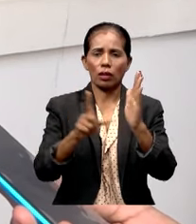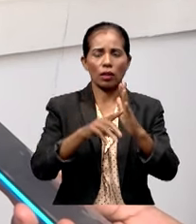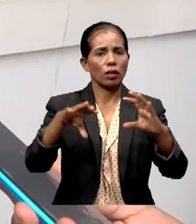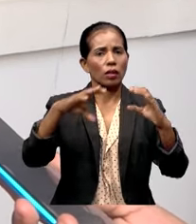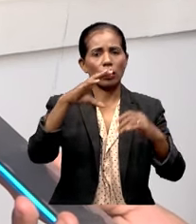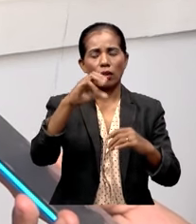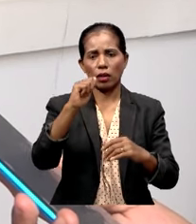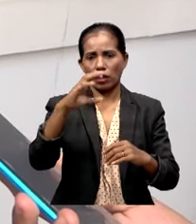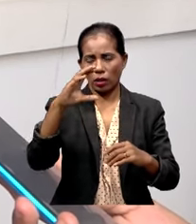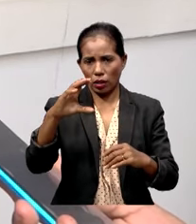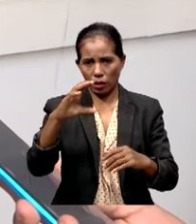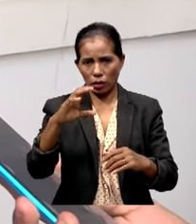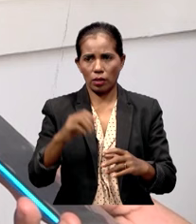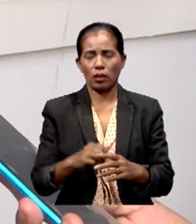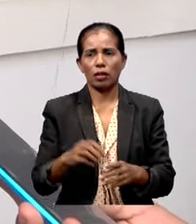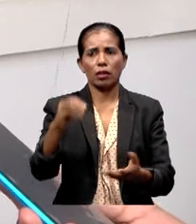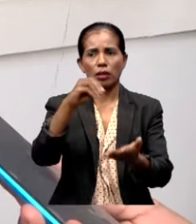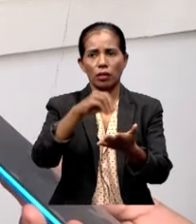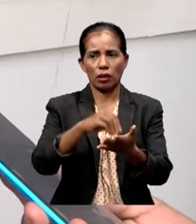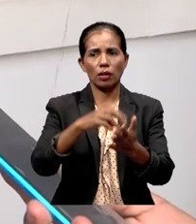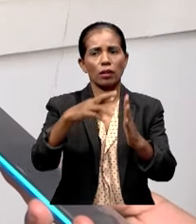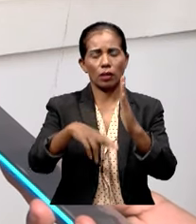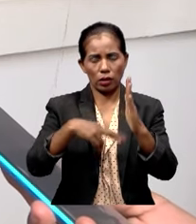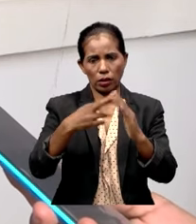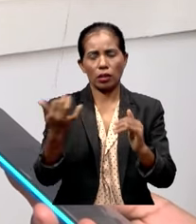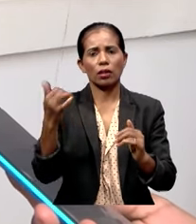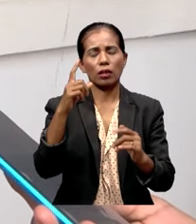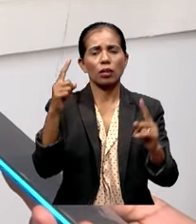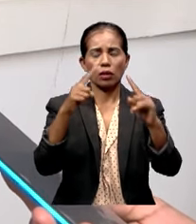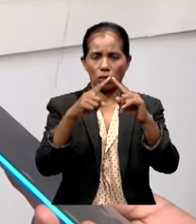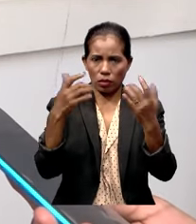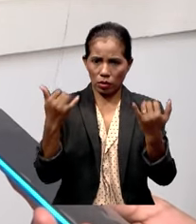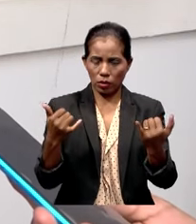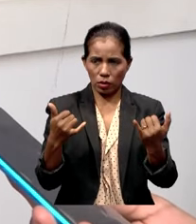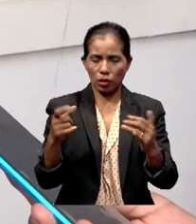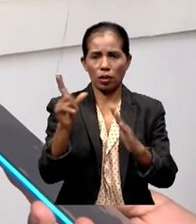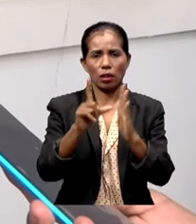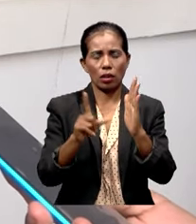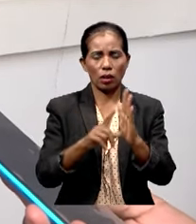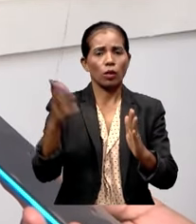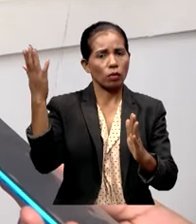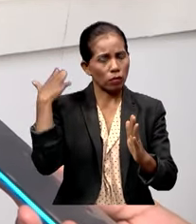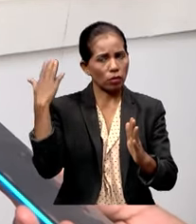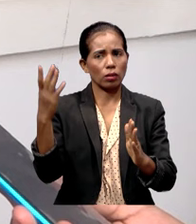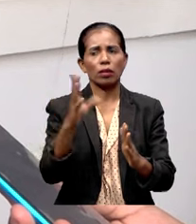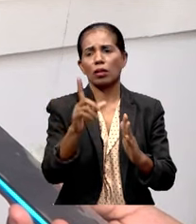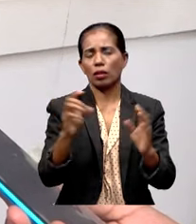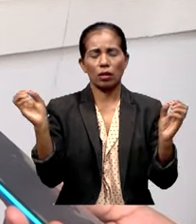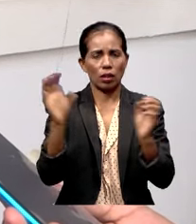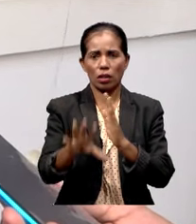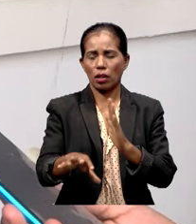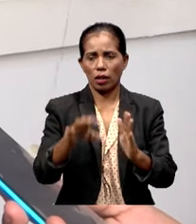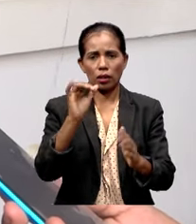anti korupsaun ini nebe ke prevê e dá requisitos e dá ver. Então agora, legislatura uluk, legislatura e temos lá consegue retam